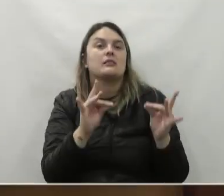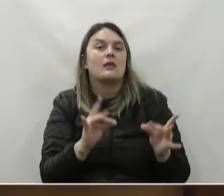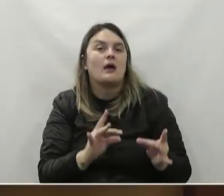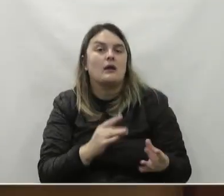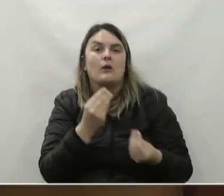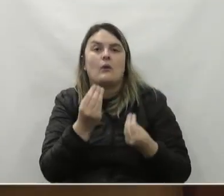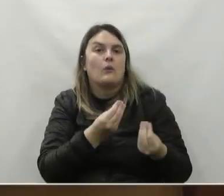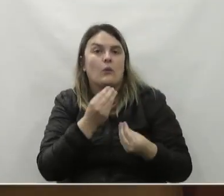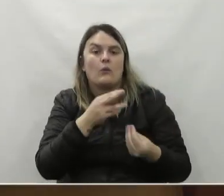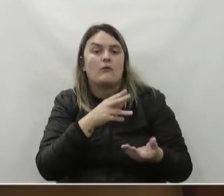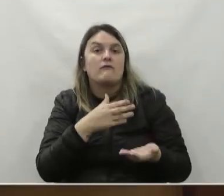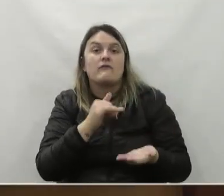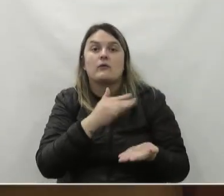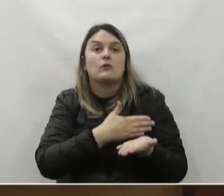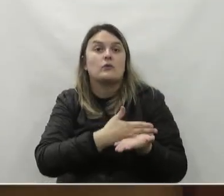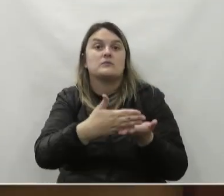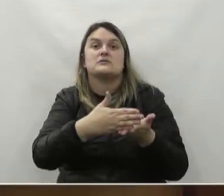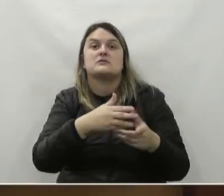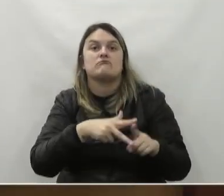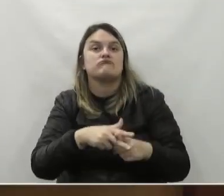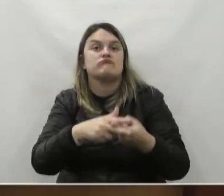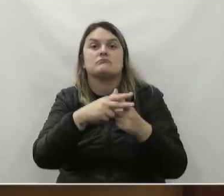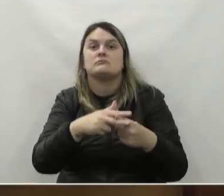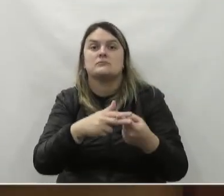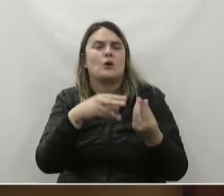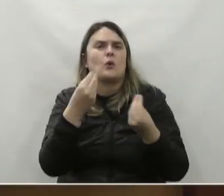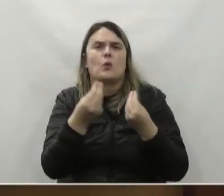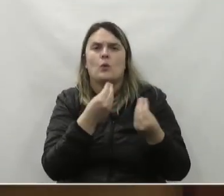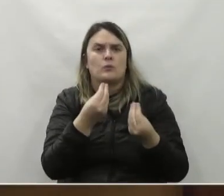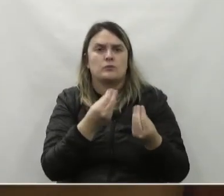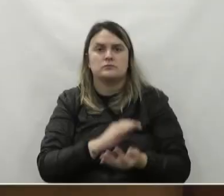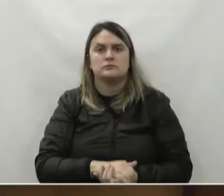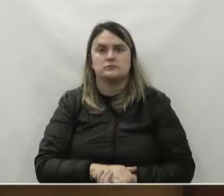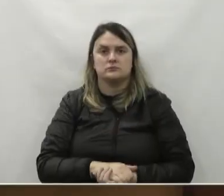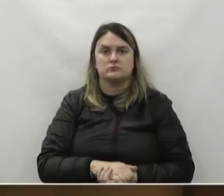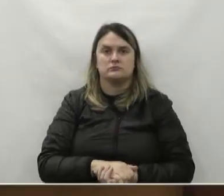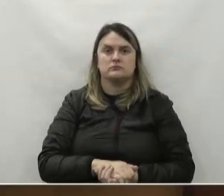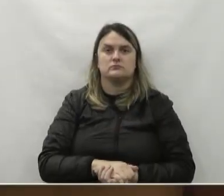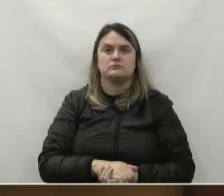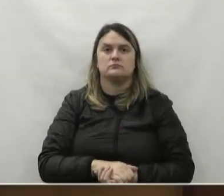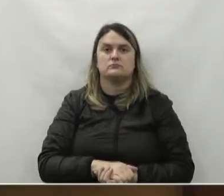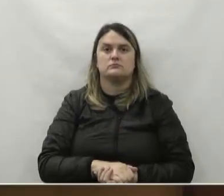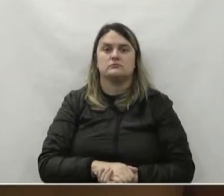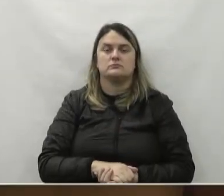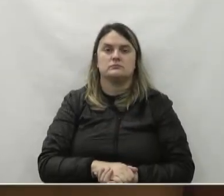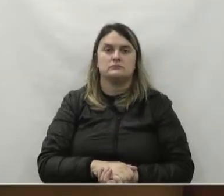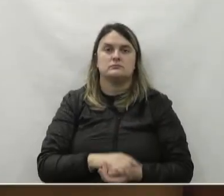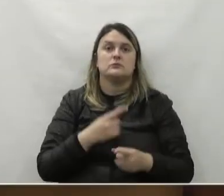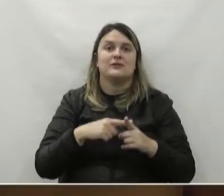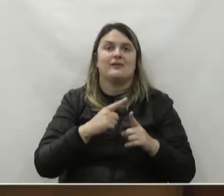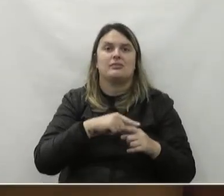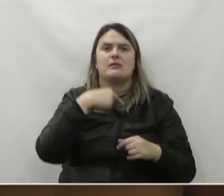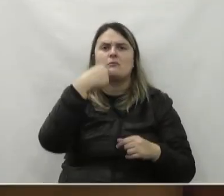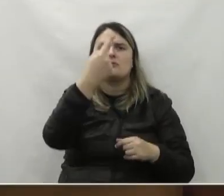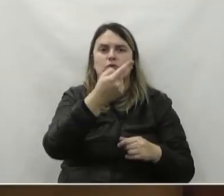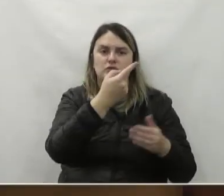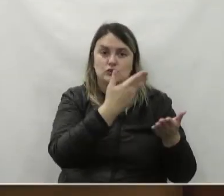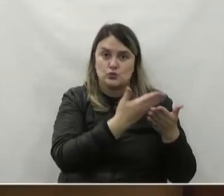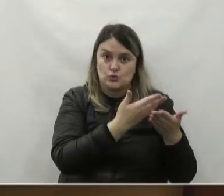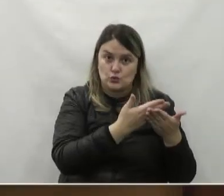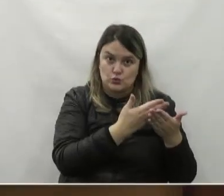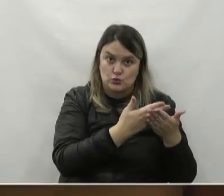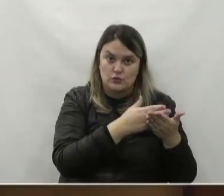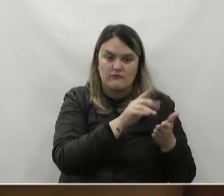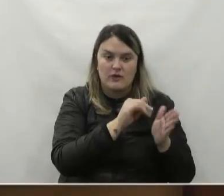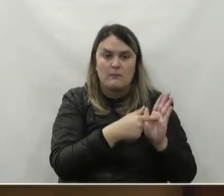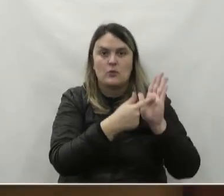abertamente, um pouco mais periodicamente, a quantas anda esse estudo, né? Porque depois de ser feito esse estudo, vai